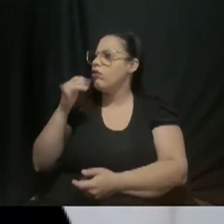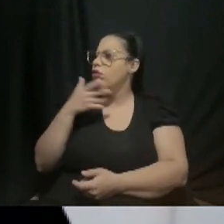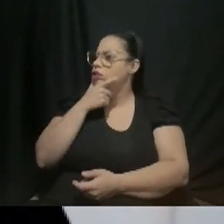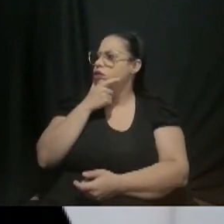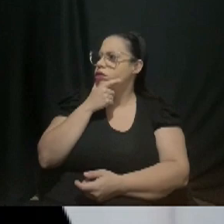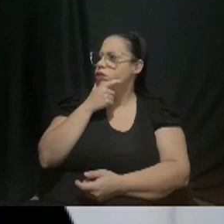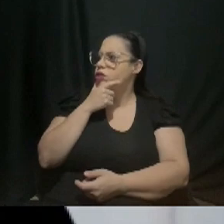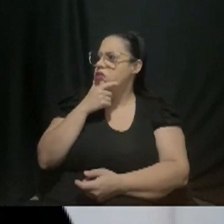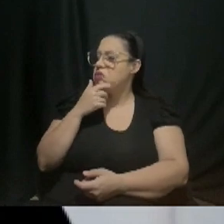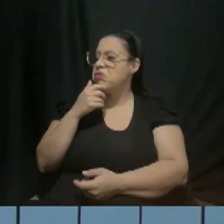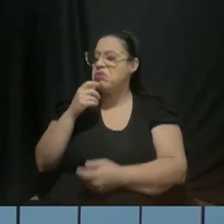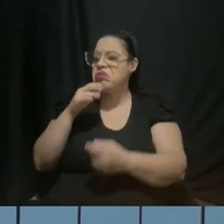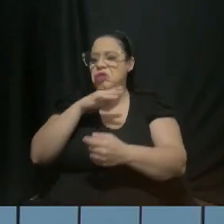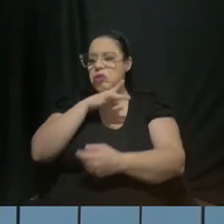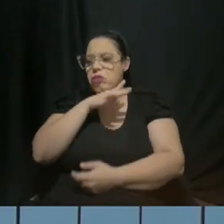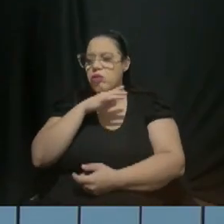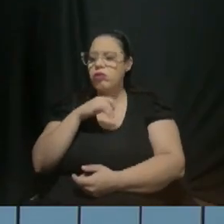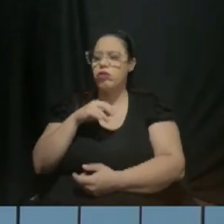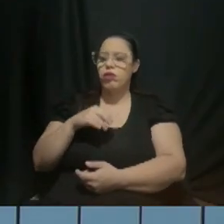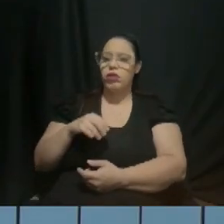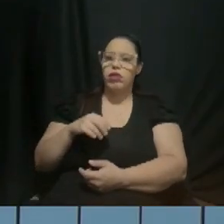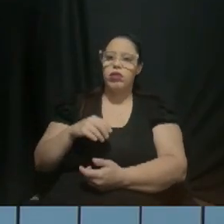muito Bom, né?